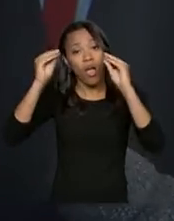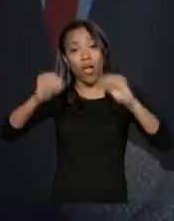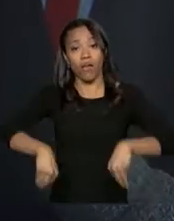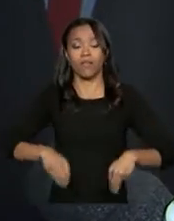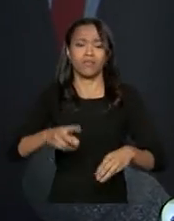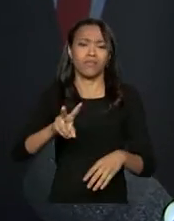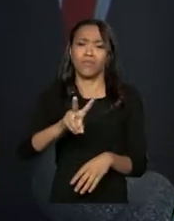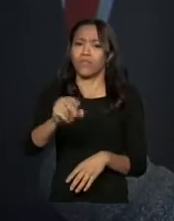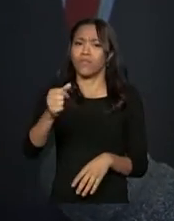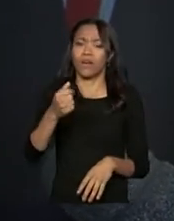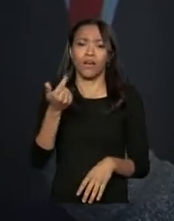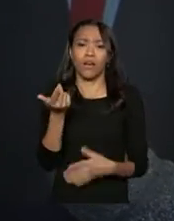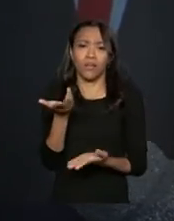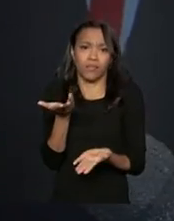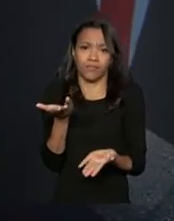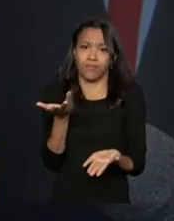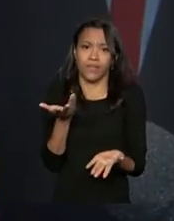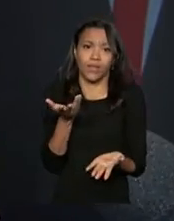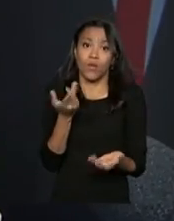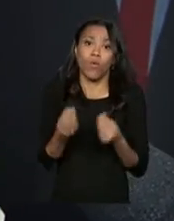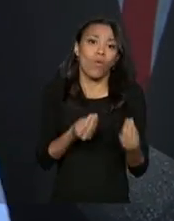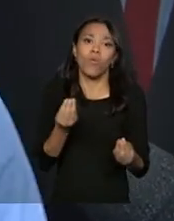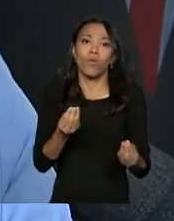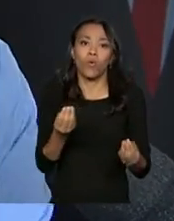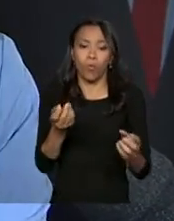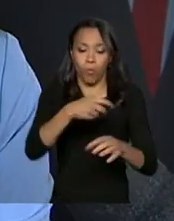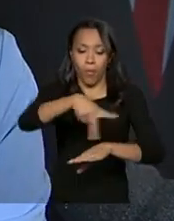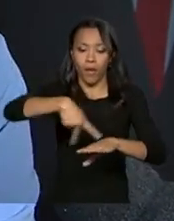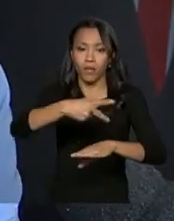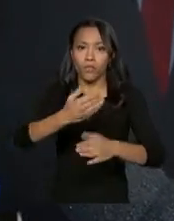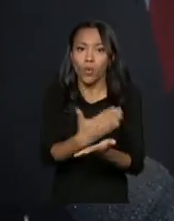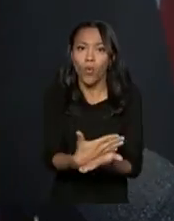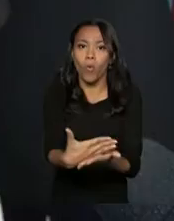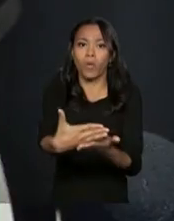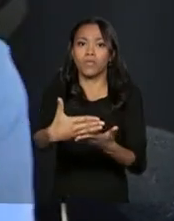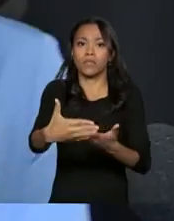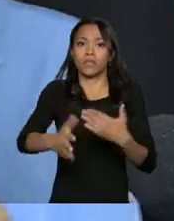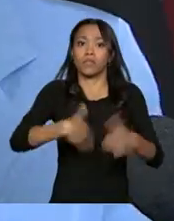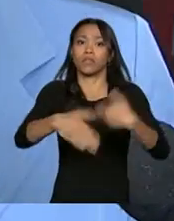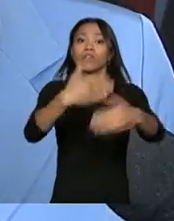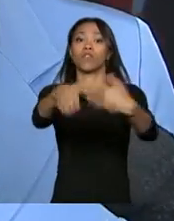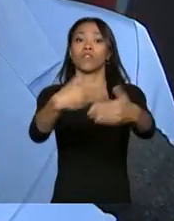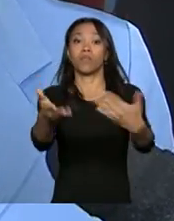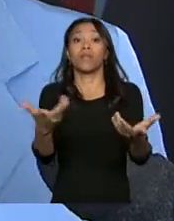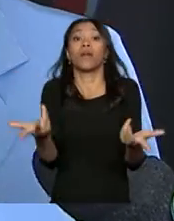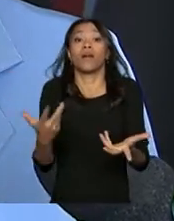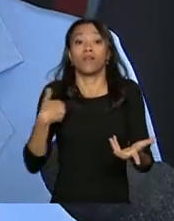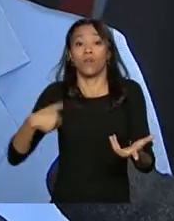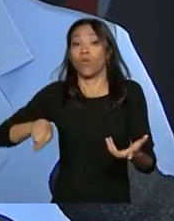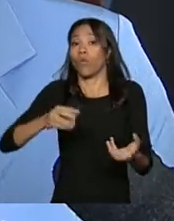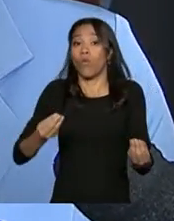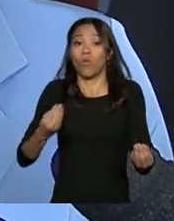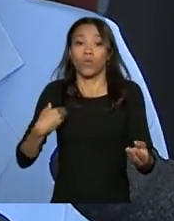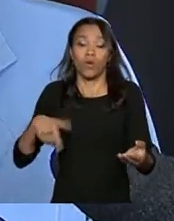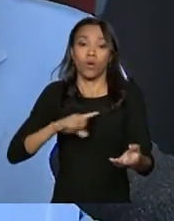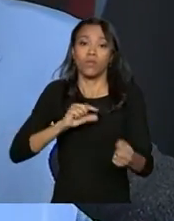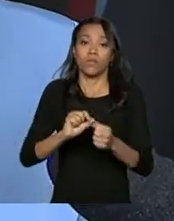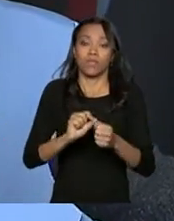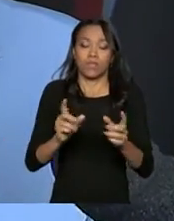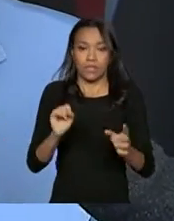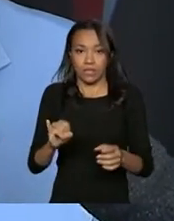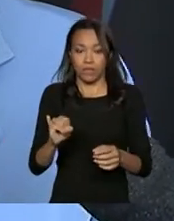conseguirá atender o país. Quando ele começar a crescer, você não consegue fazer uma